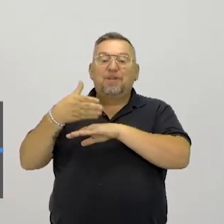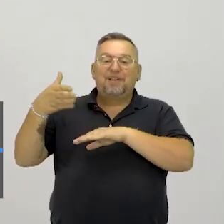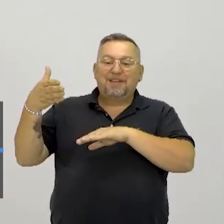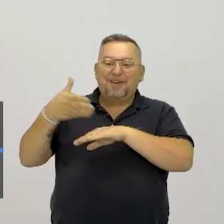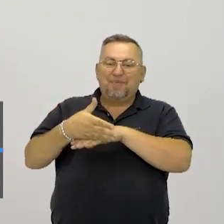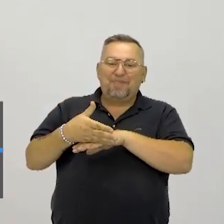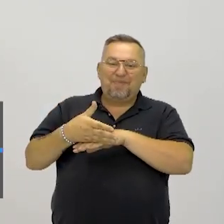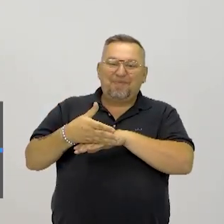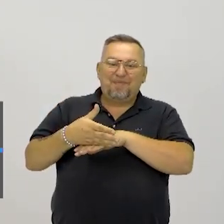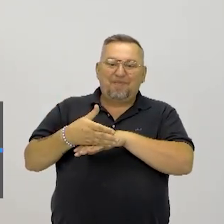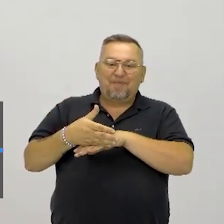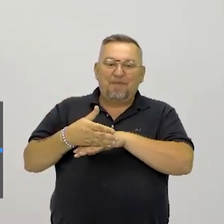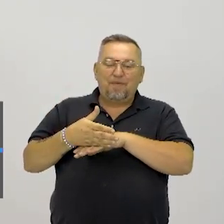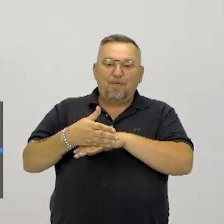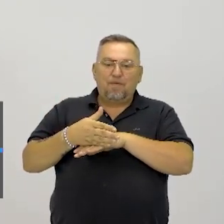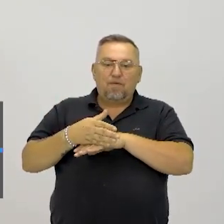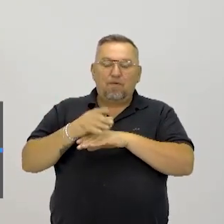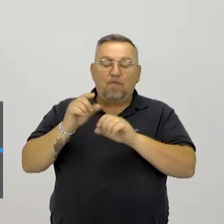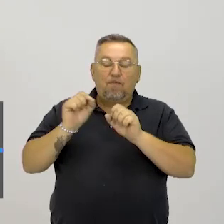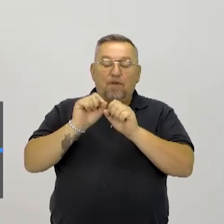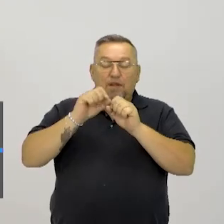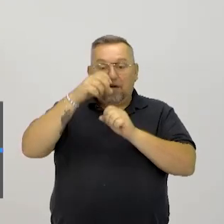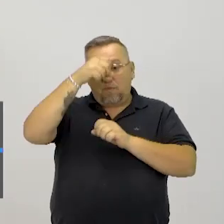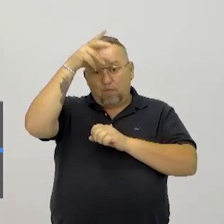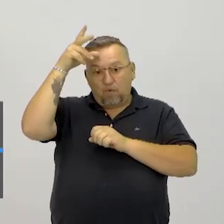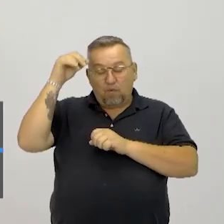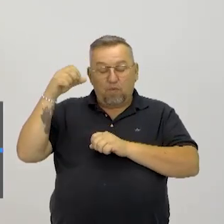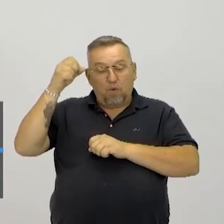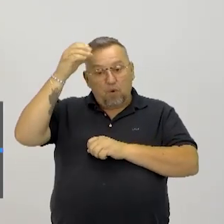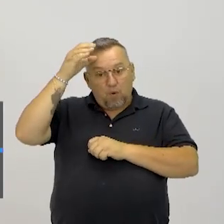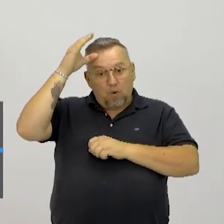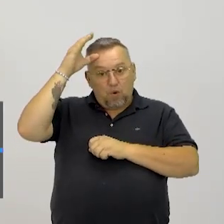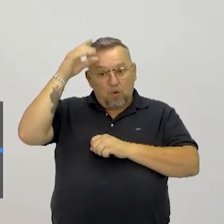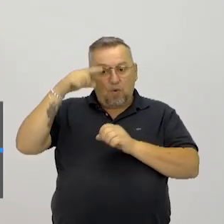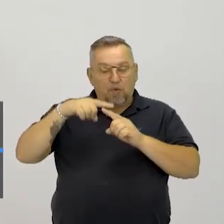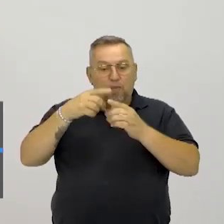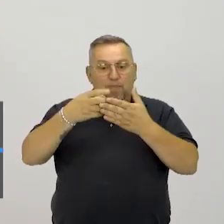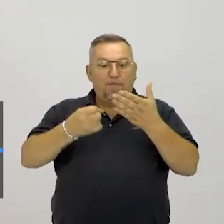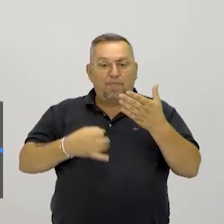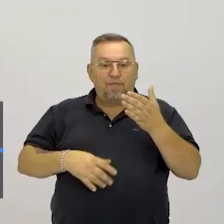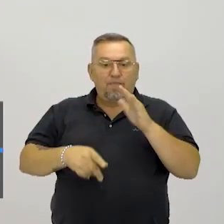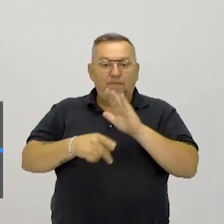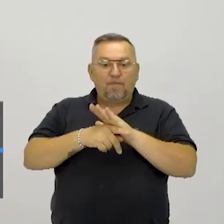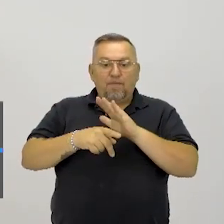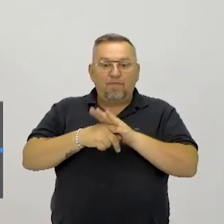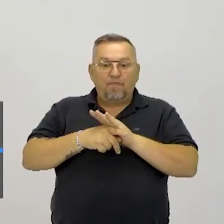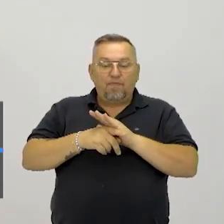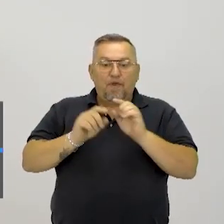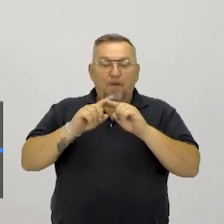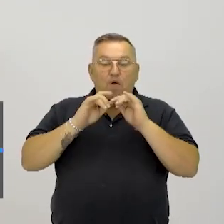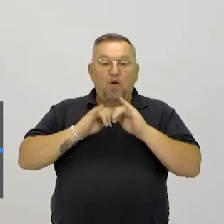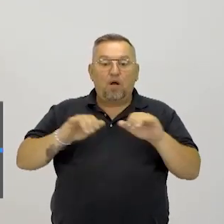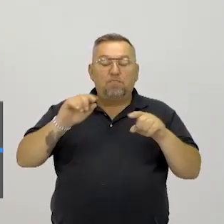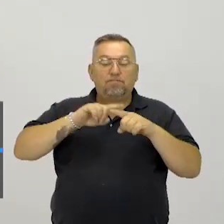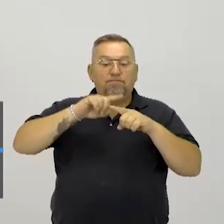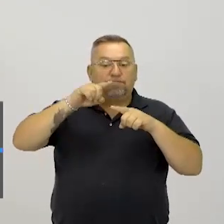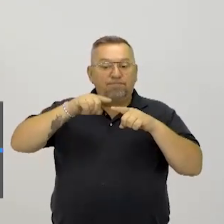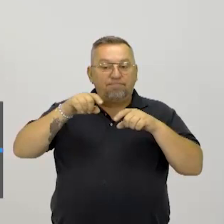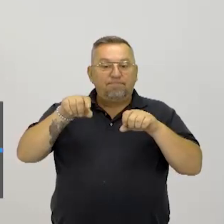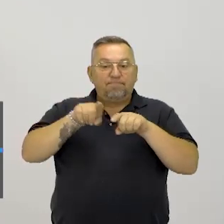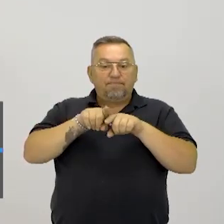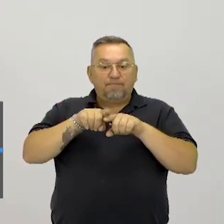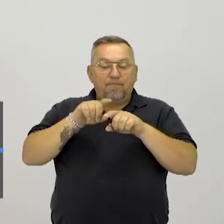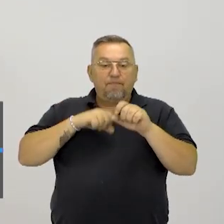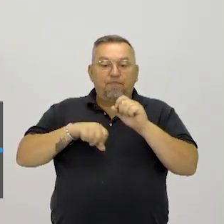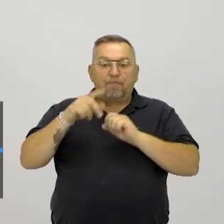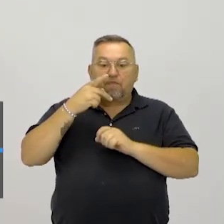participando. Tornar público o conhecimento é uma das características do artigo de divulgação científica, A aluna